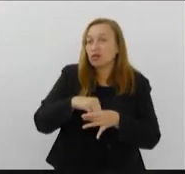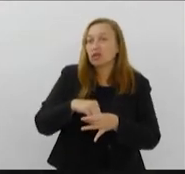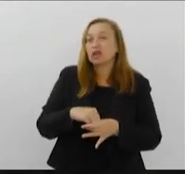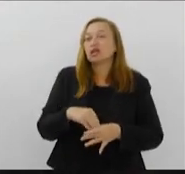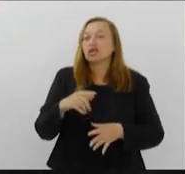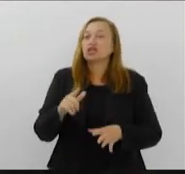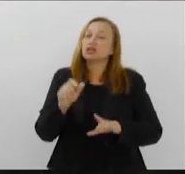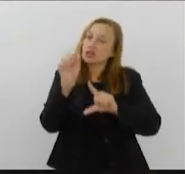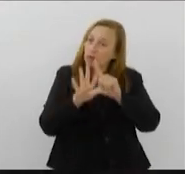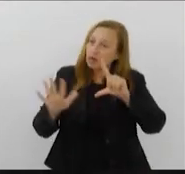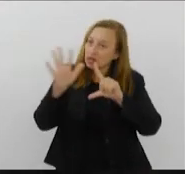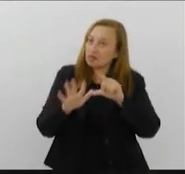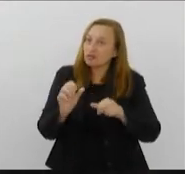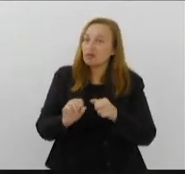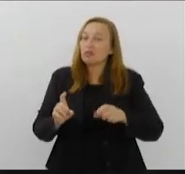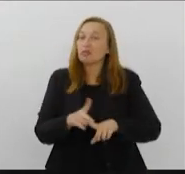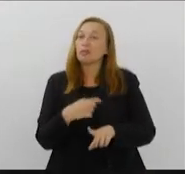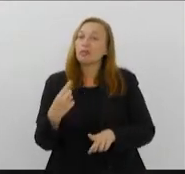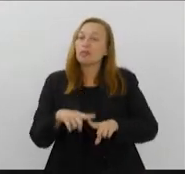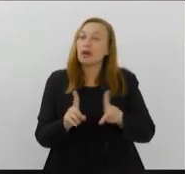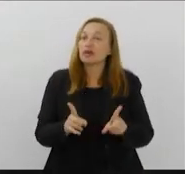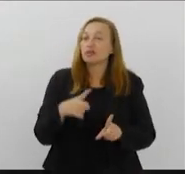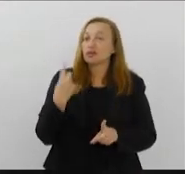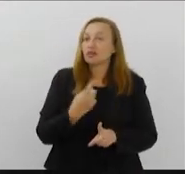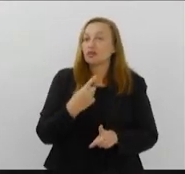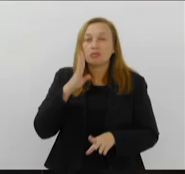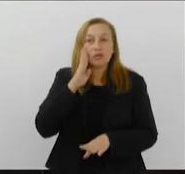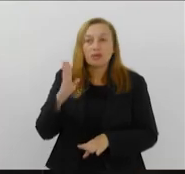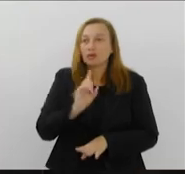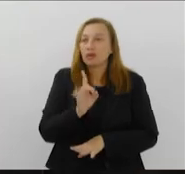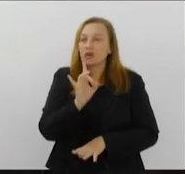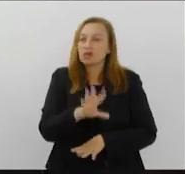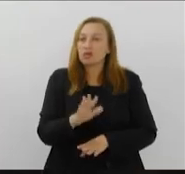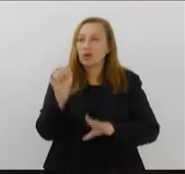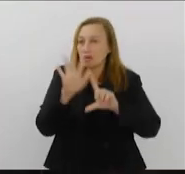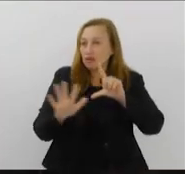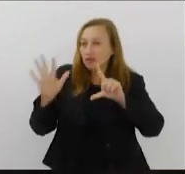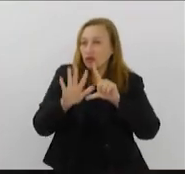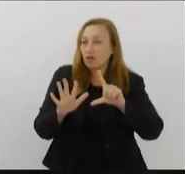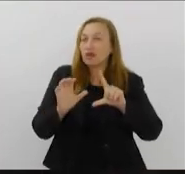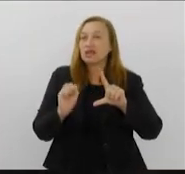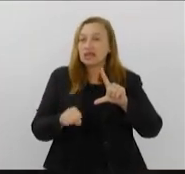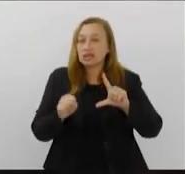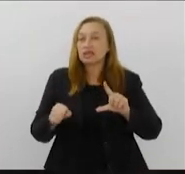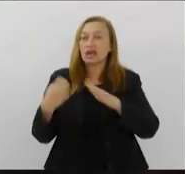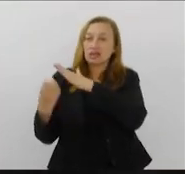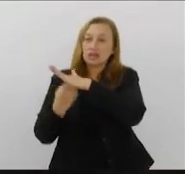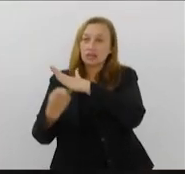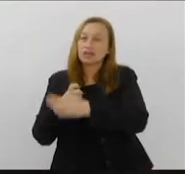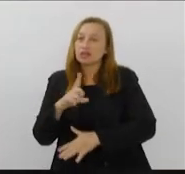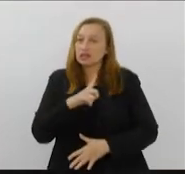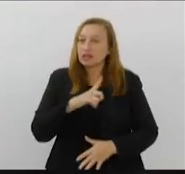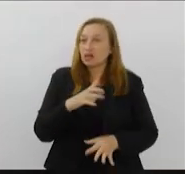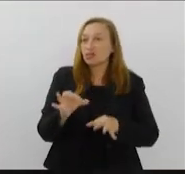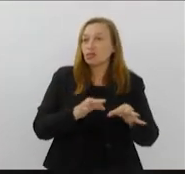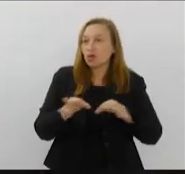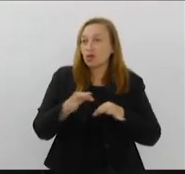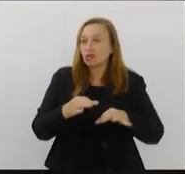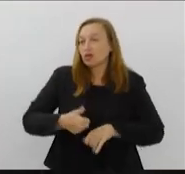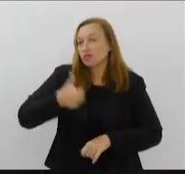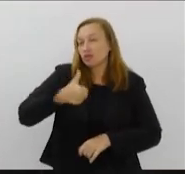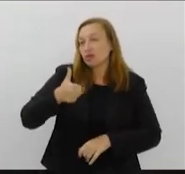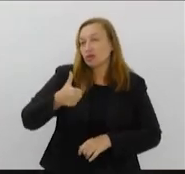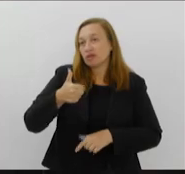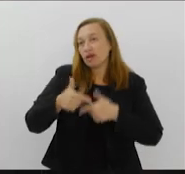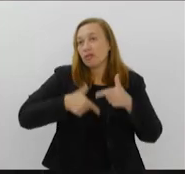nossa plataforma. Mas, para a gente, o ponto principal não é só a plataforma, é as empresas também terem um programa de primeiro emprego.